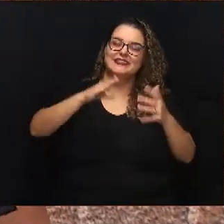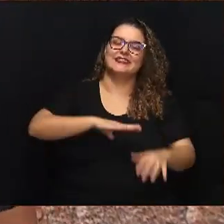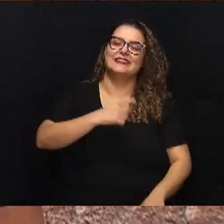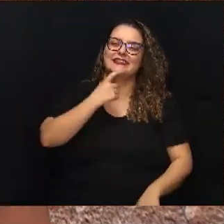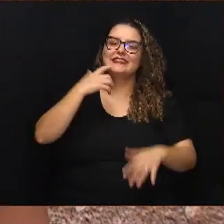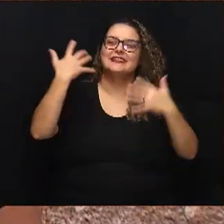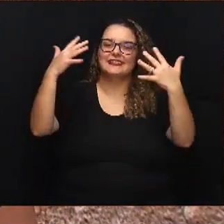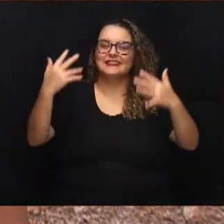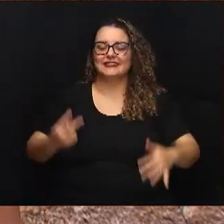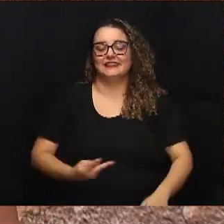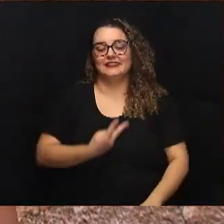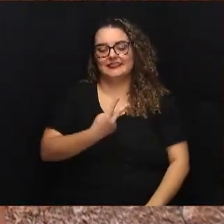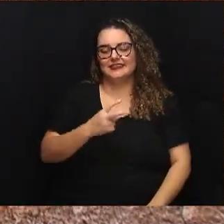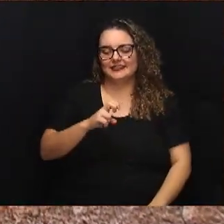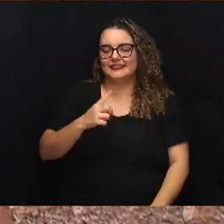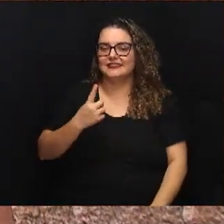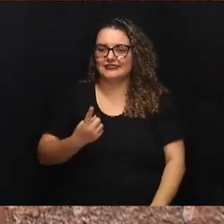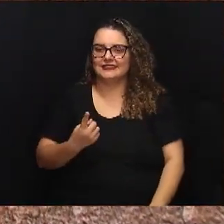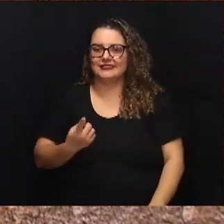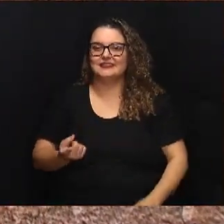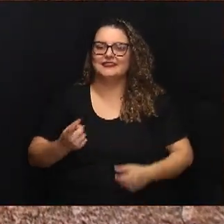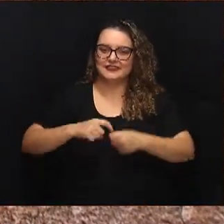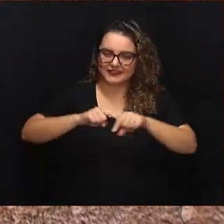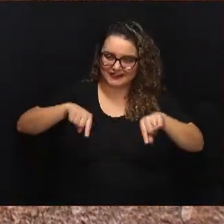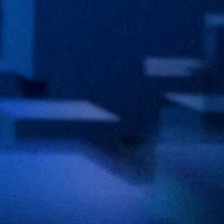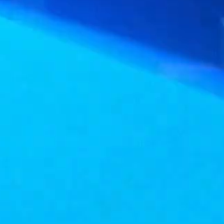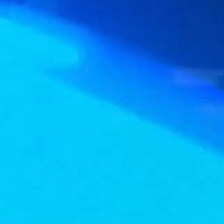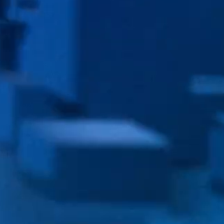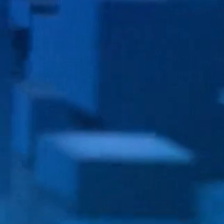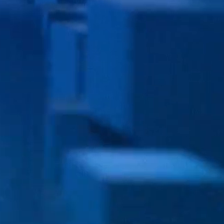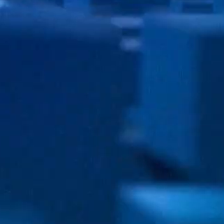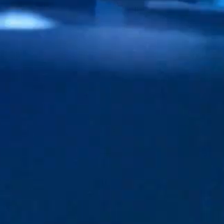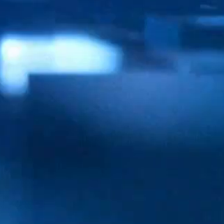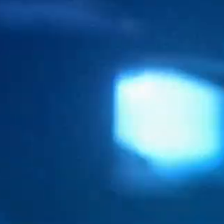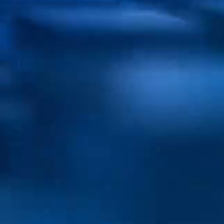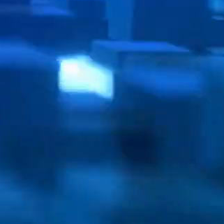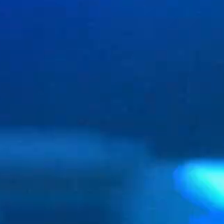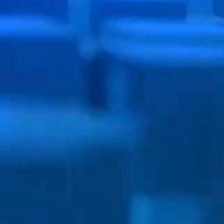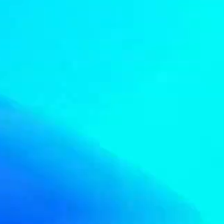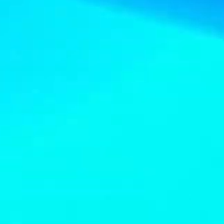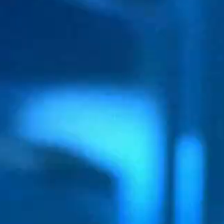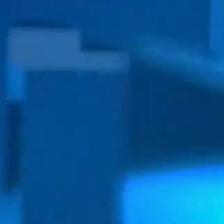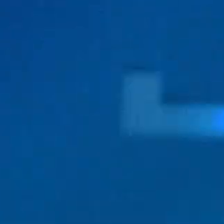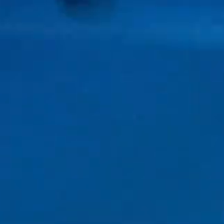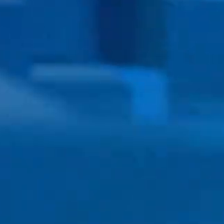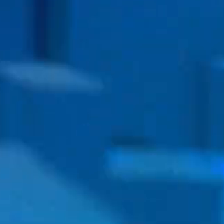parabéns pelos 251 anos. É com você aí no estúdio.